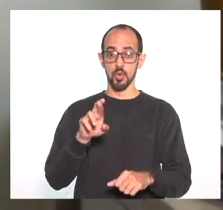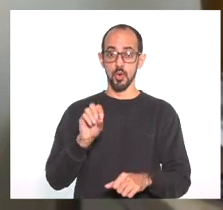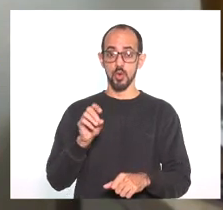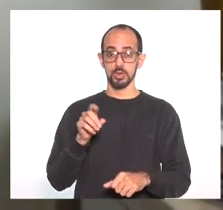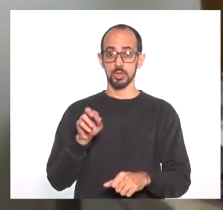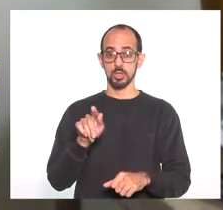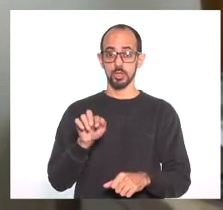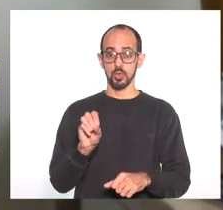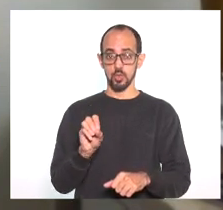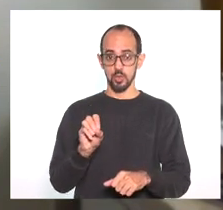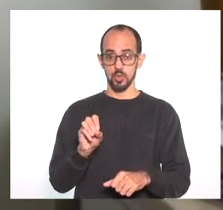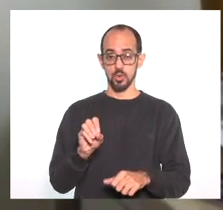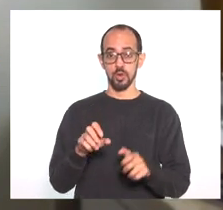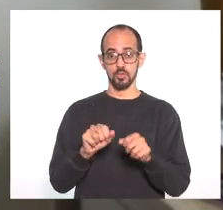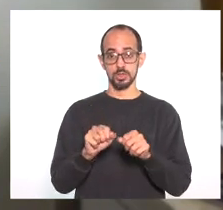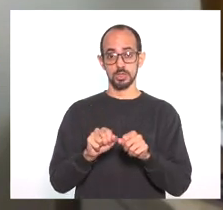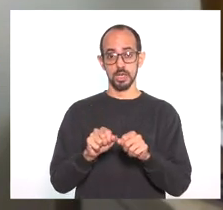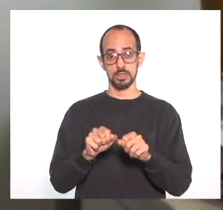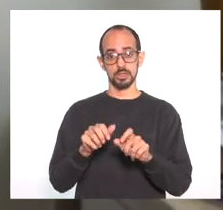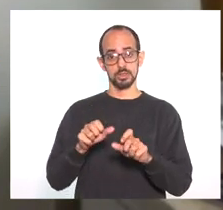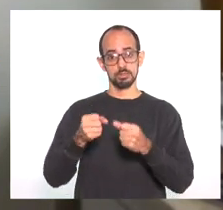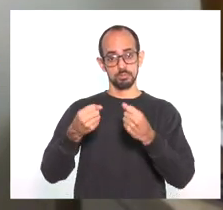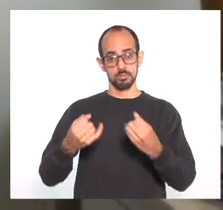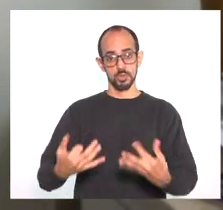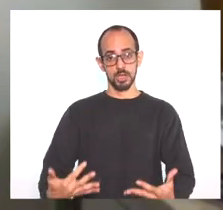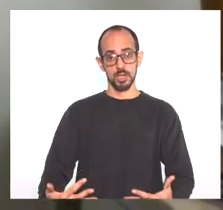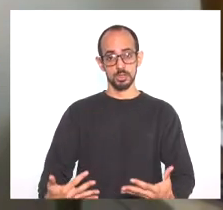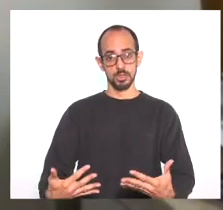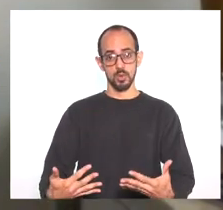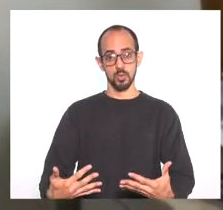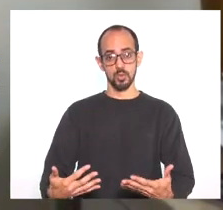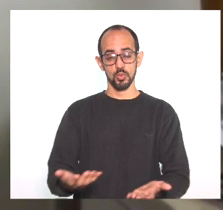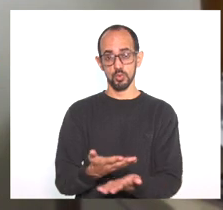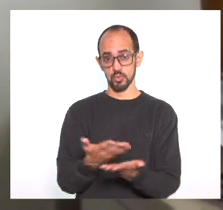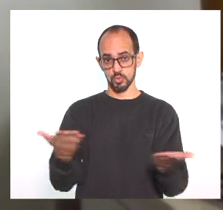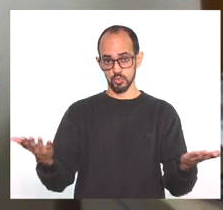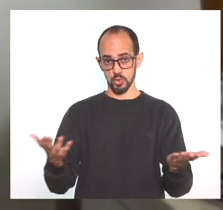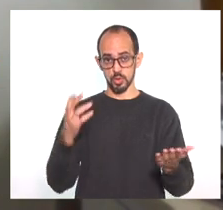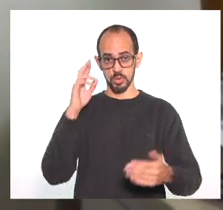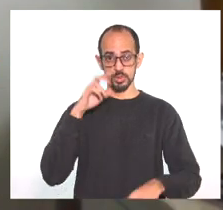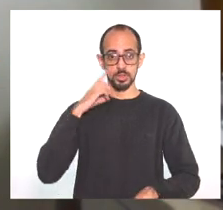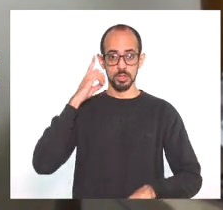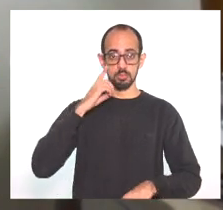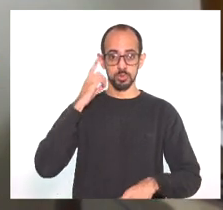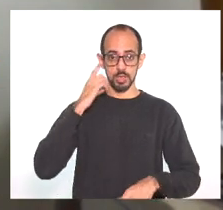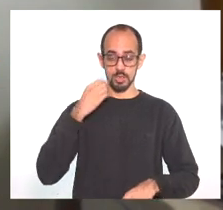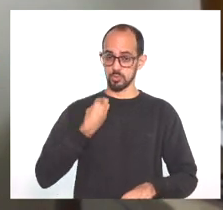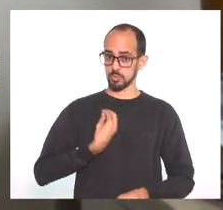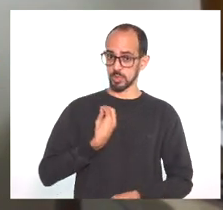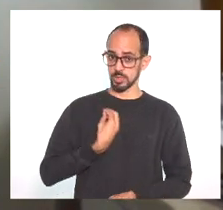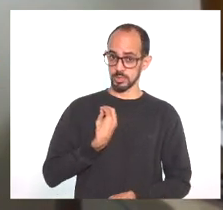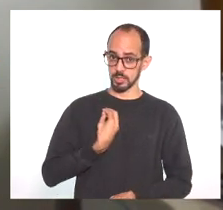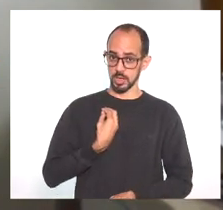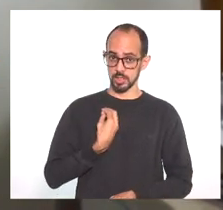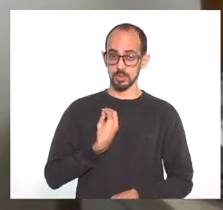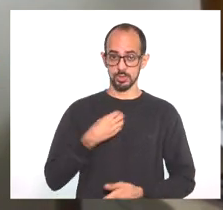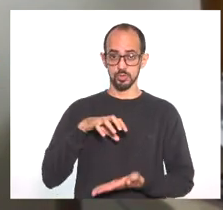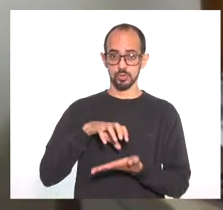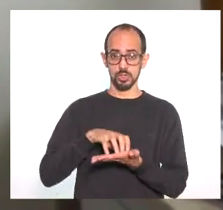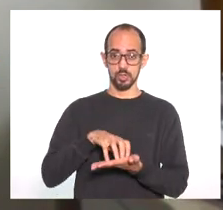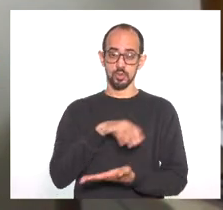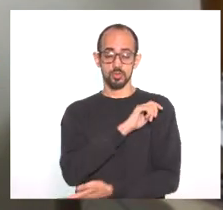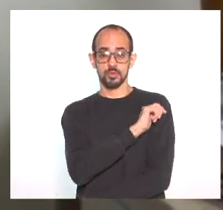Lopes fizesse essa preleção para os senhores deputados e também para os presentes dos órgãos